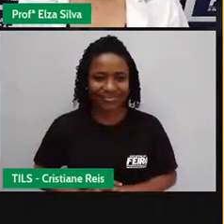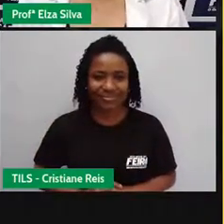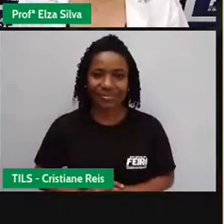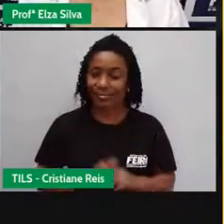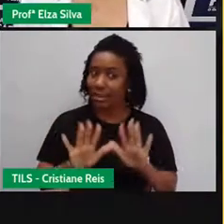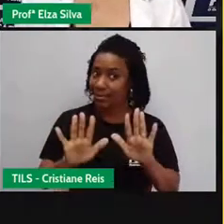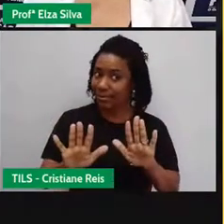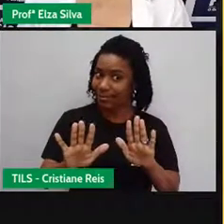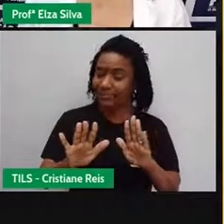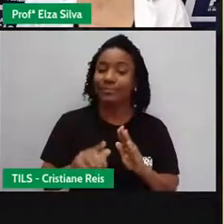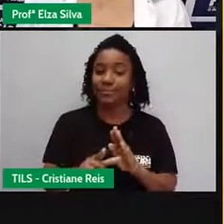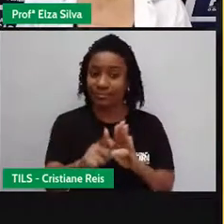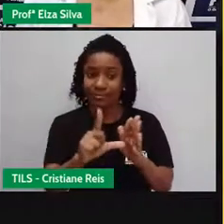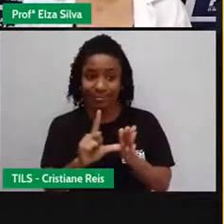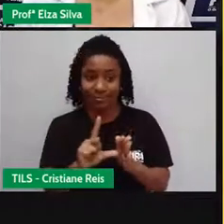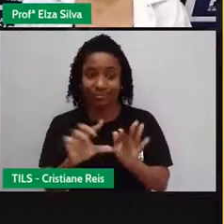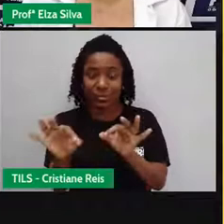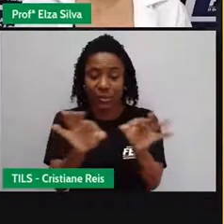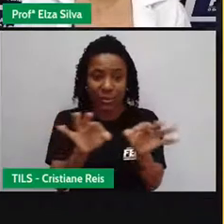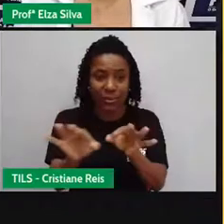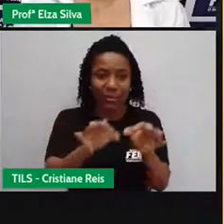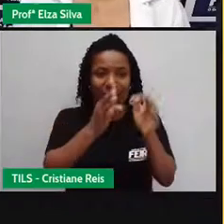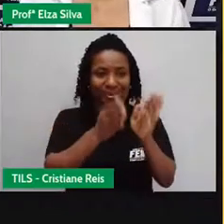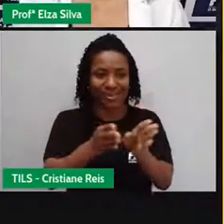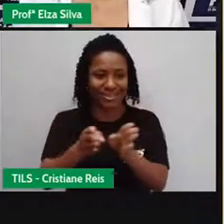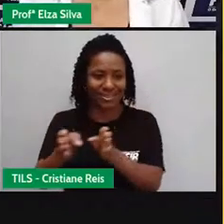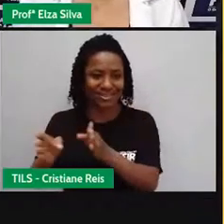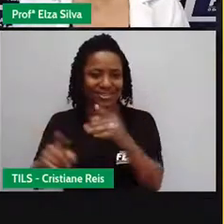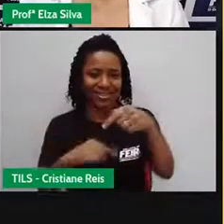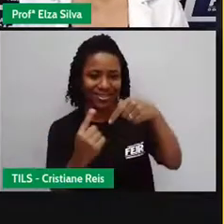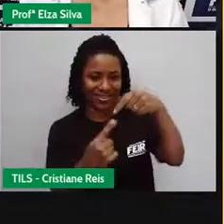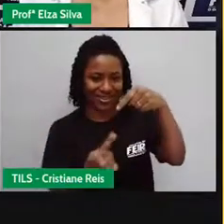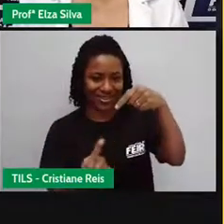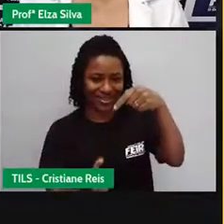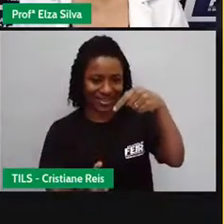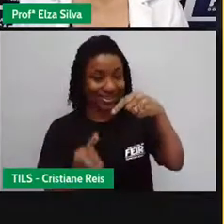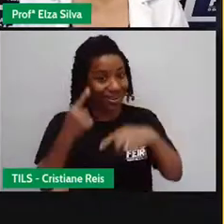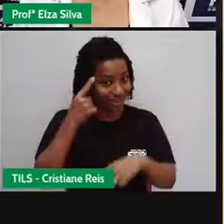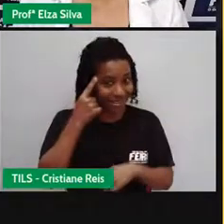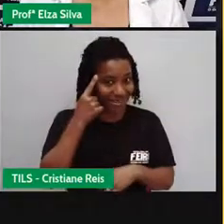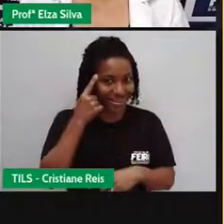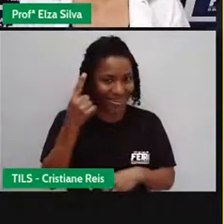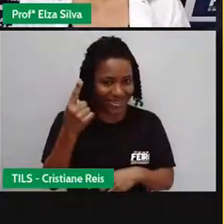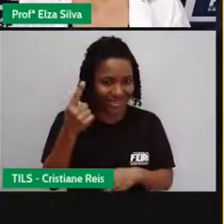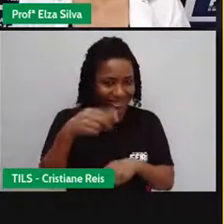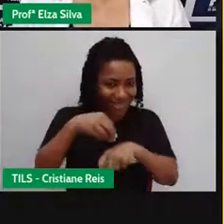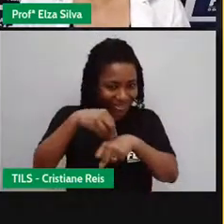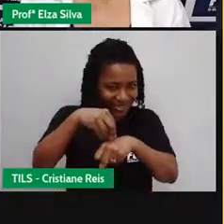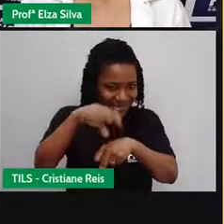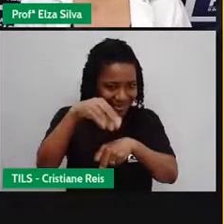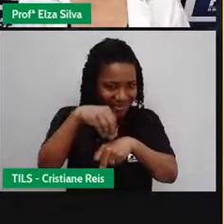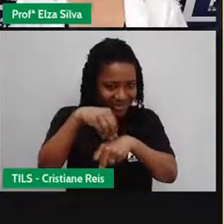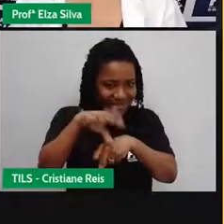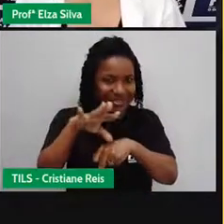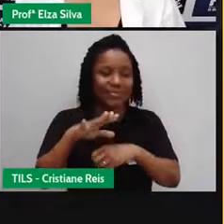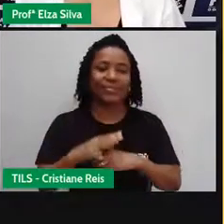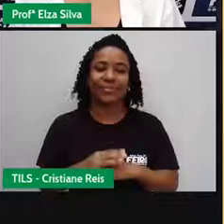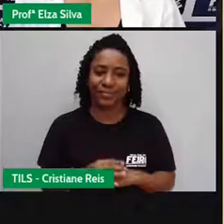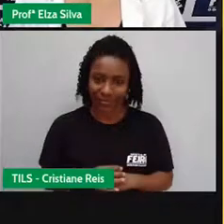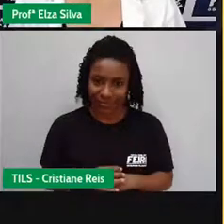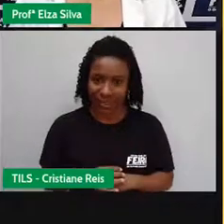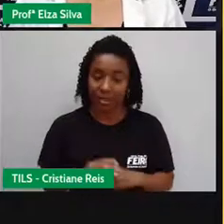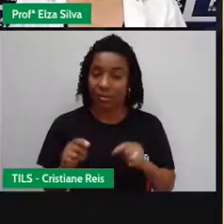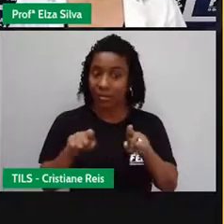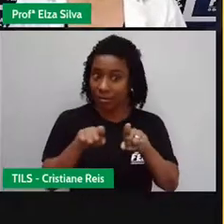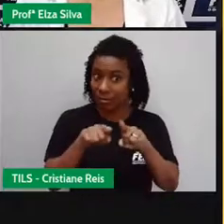Antes disso, vamos organizar o nosso caderno. Lembram-se das dicas? Vamos construir o nosso